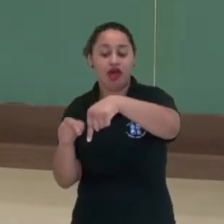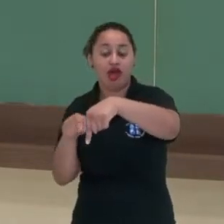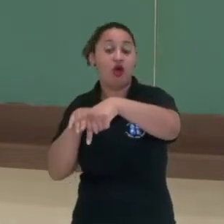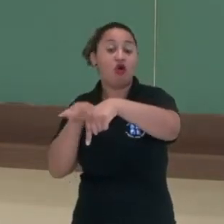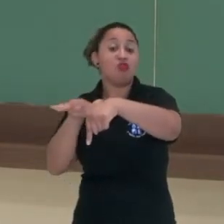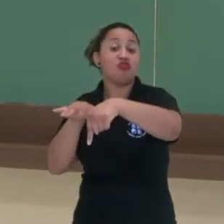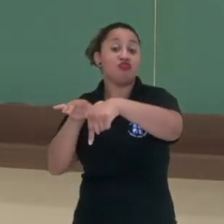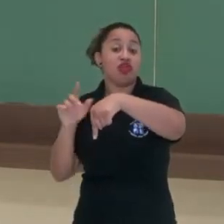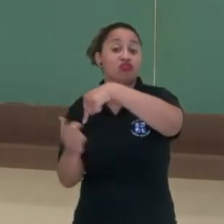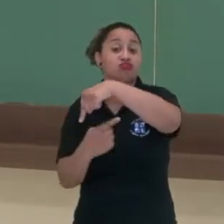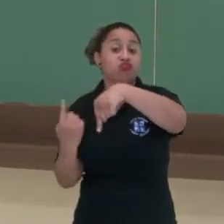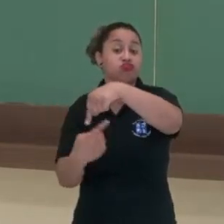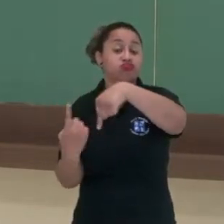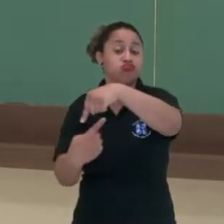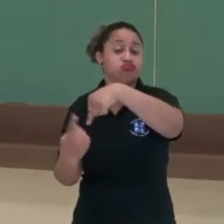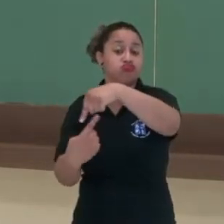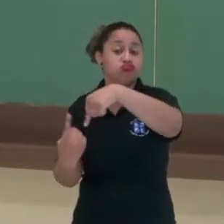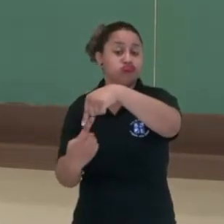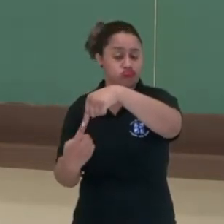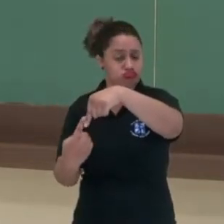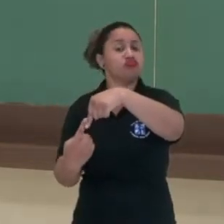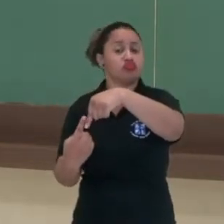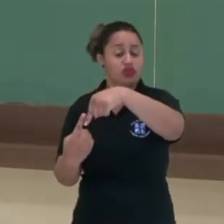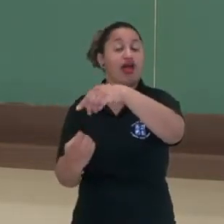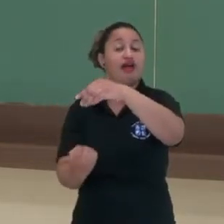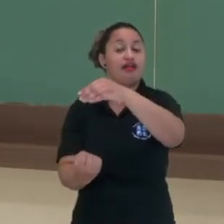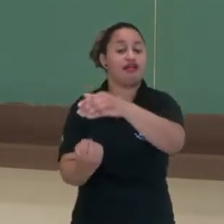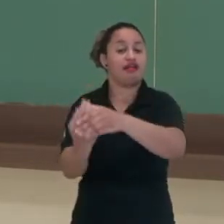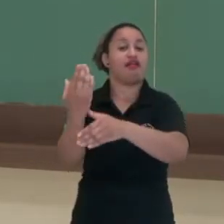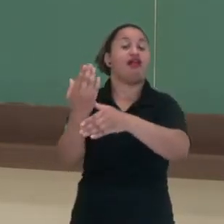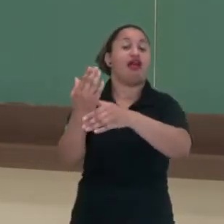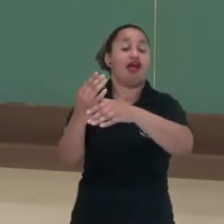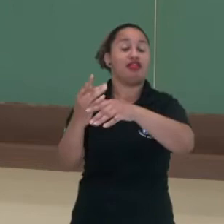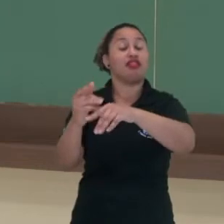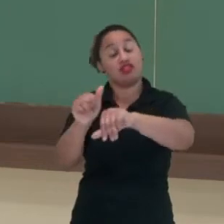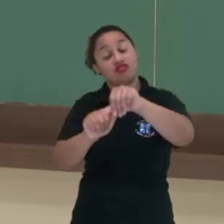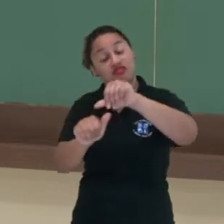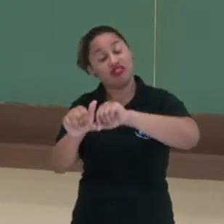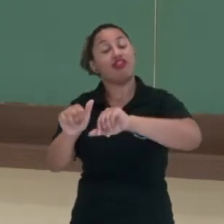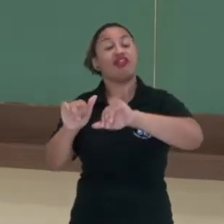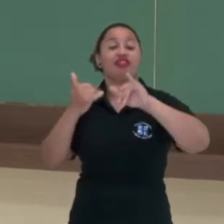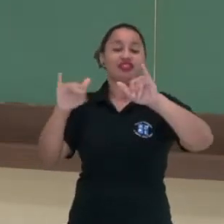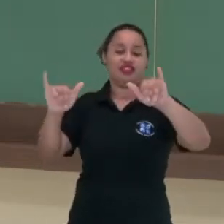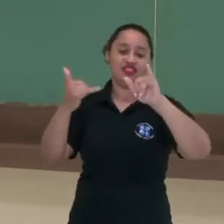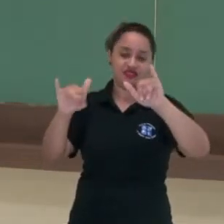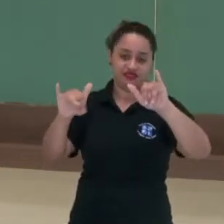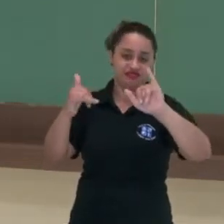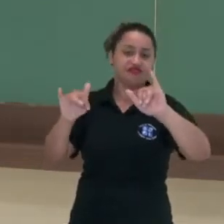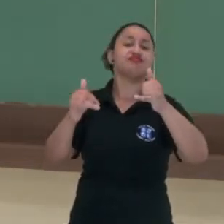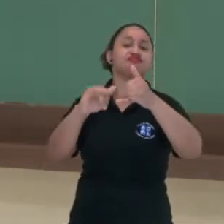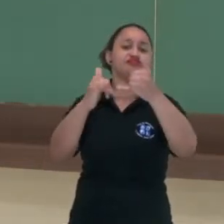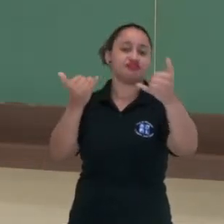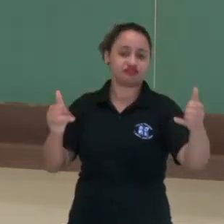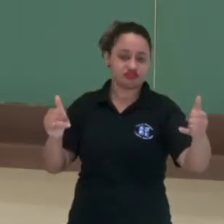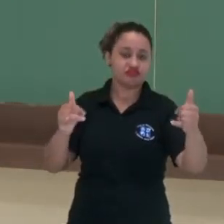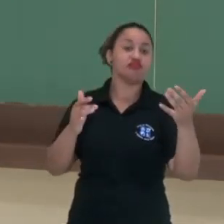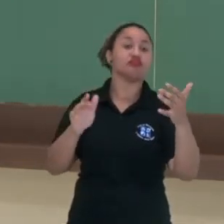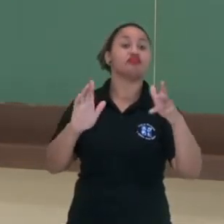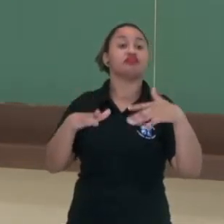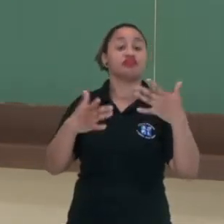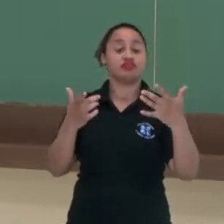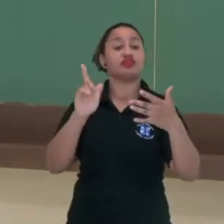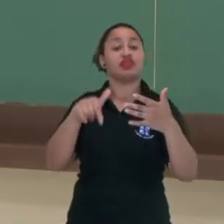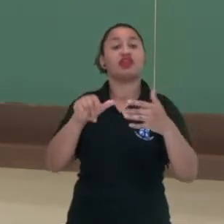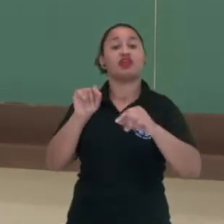água caindo movimenta a turbina e faz com que gere a energia elétrica. Então, a energia cinética é